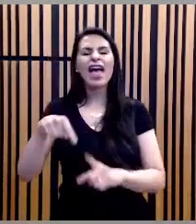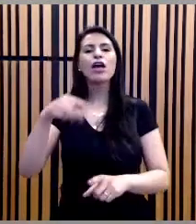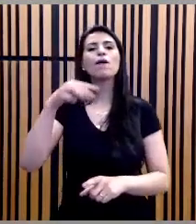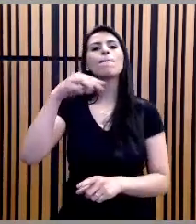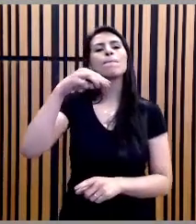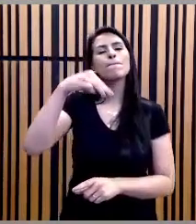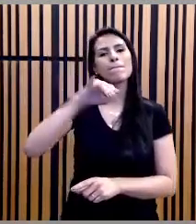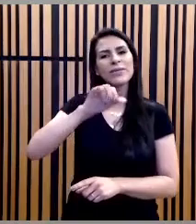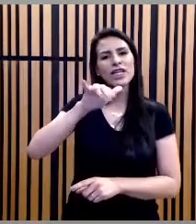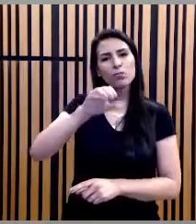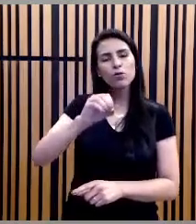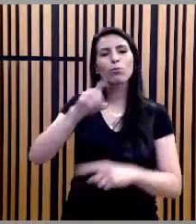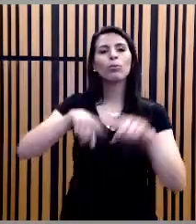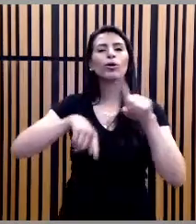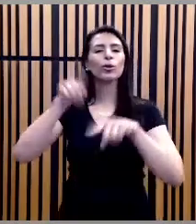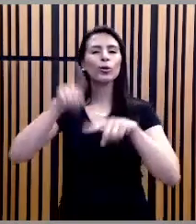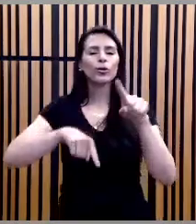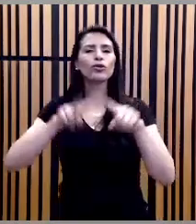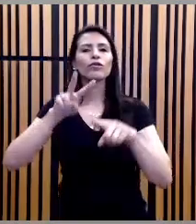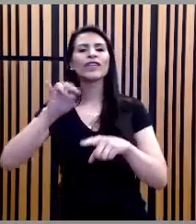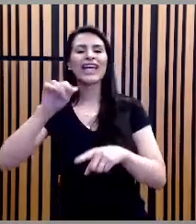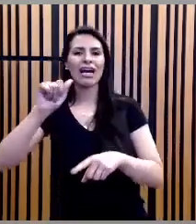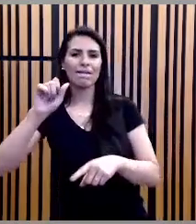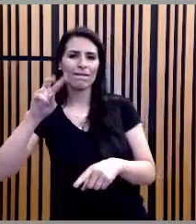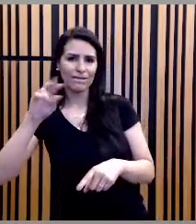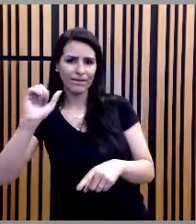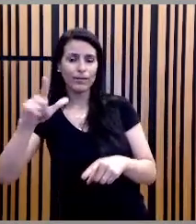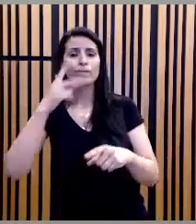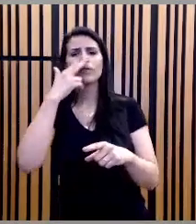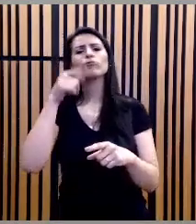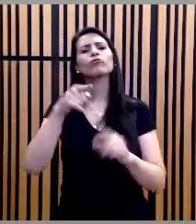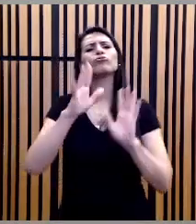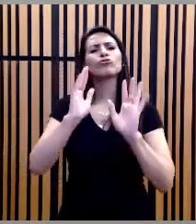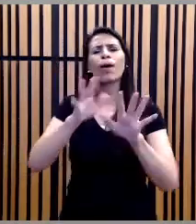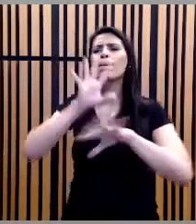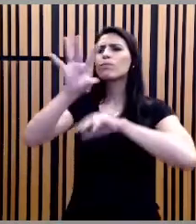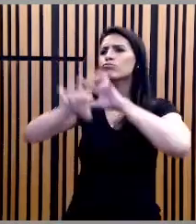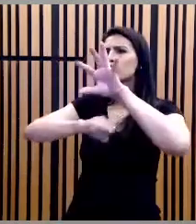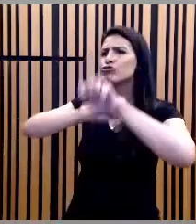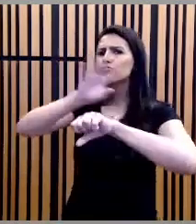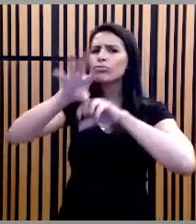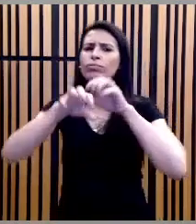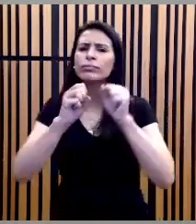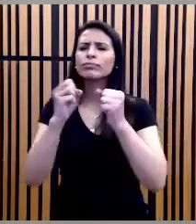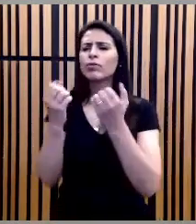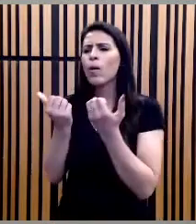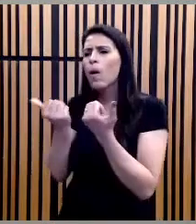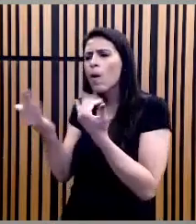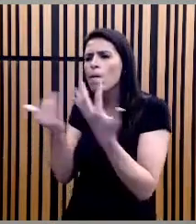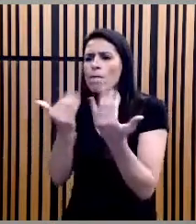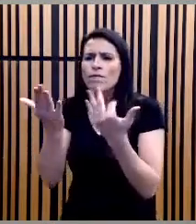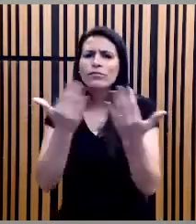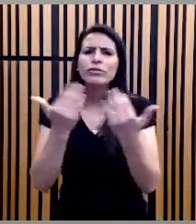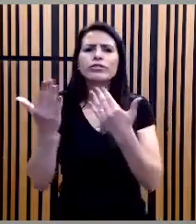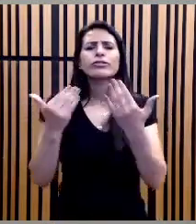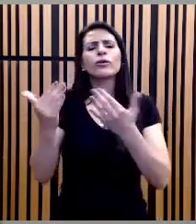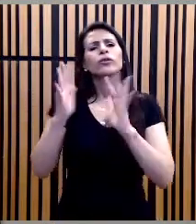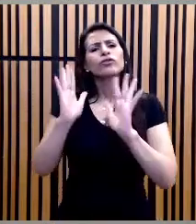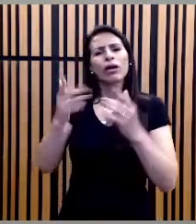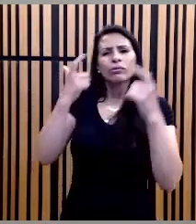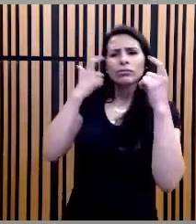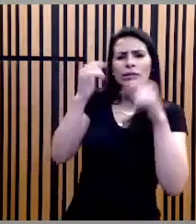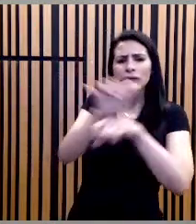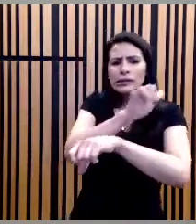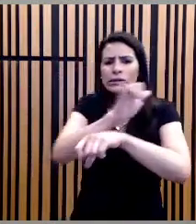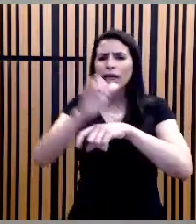Tu testou com algumas pessoas, tu validou no mercado, tu buscou alternativas aí de clientes,